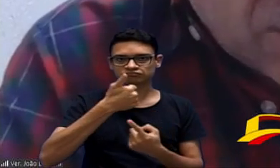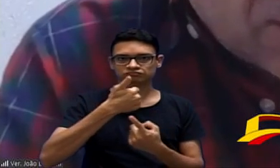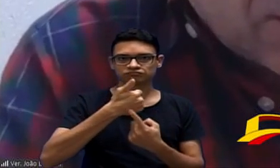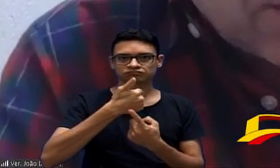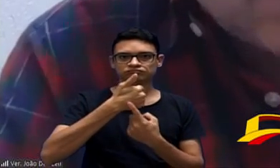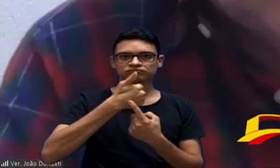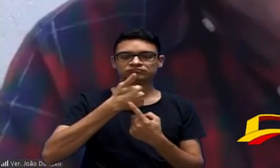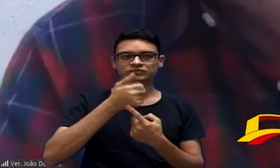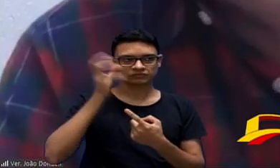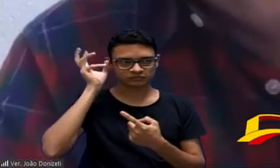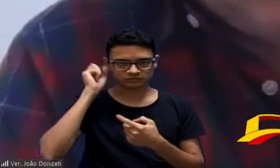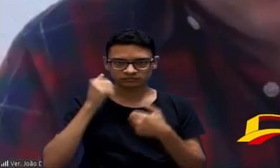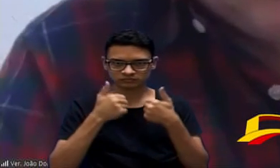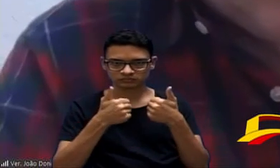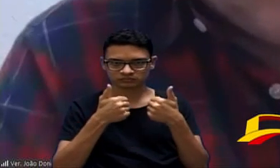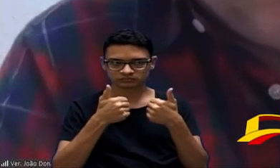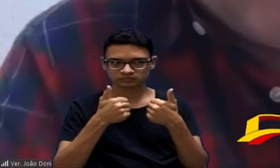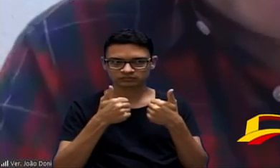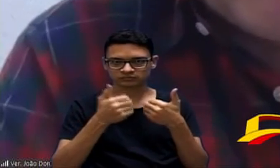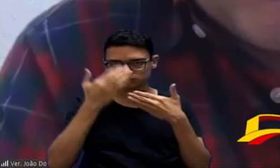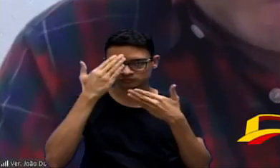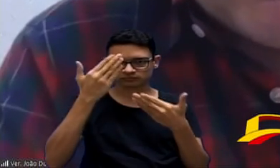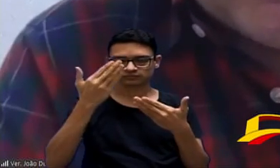ouvindo direitinho? Obrigado.